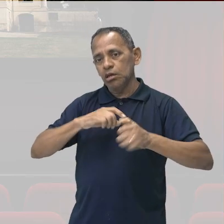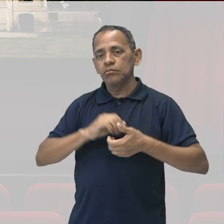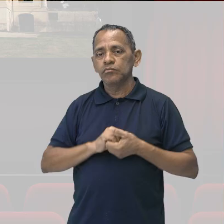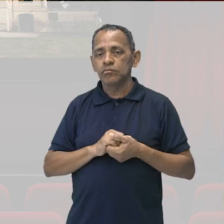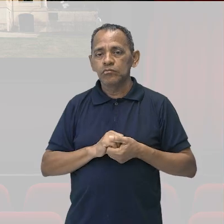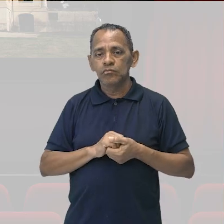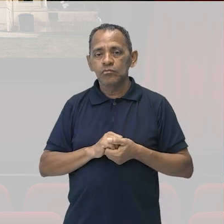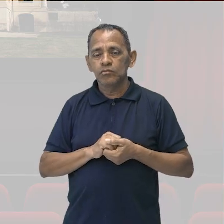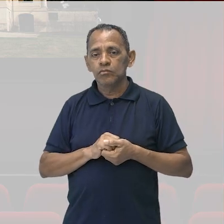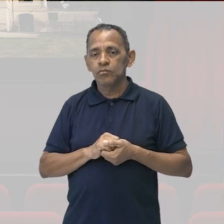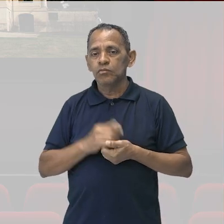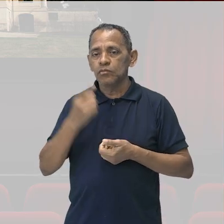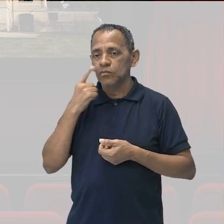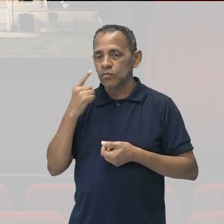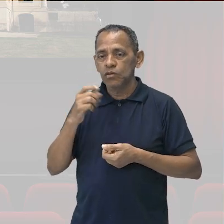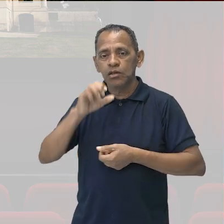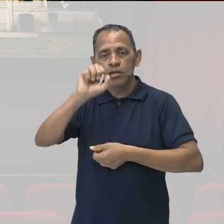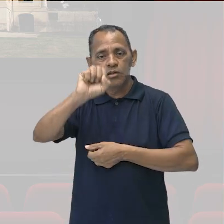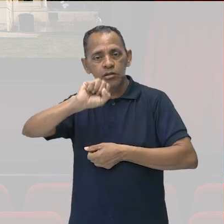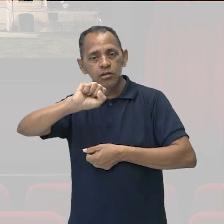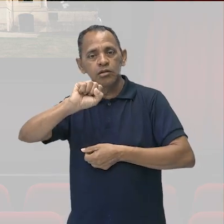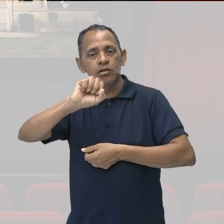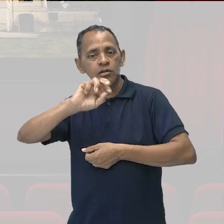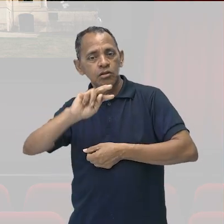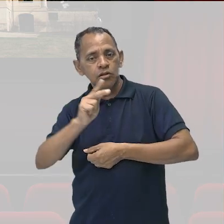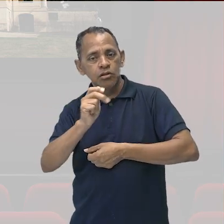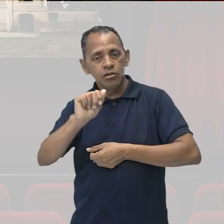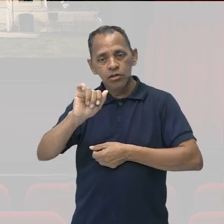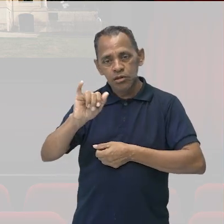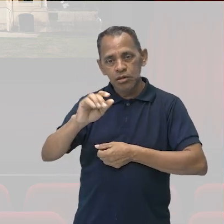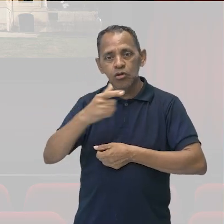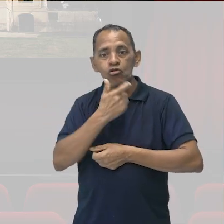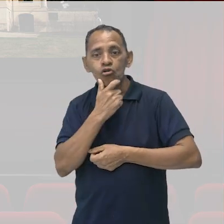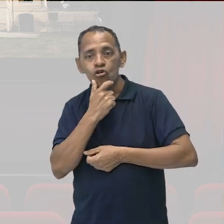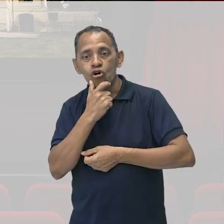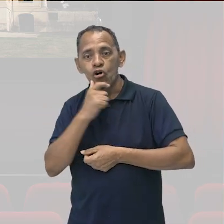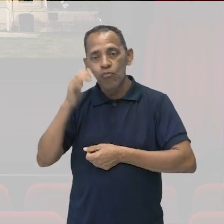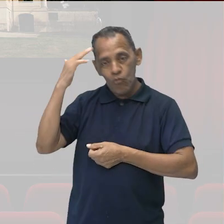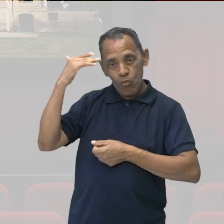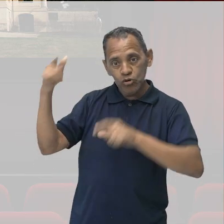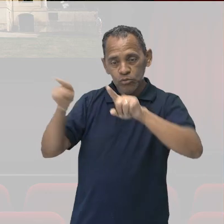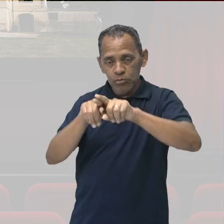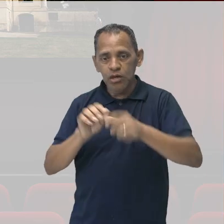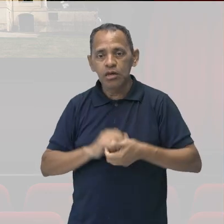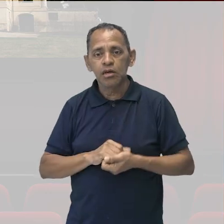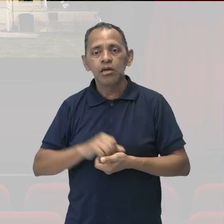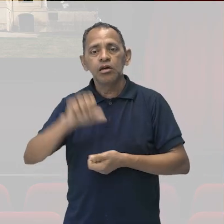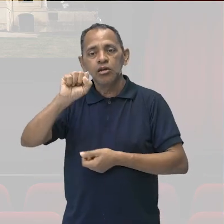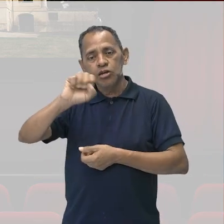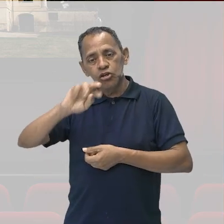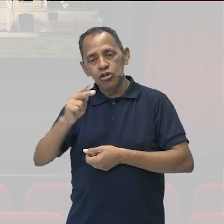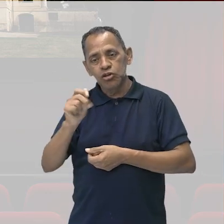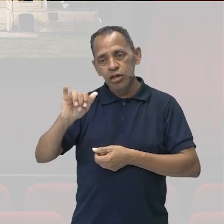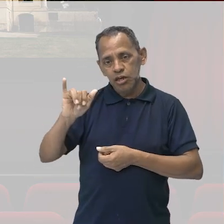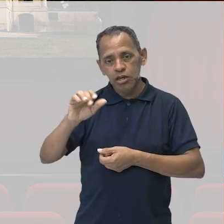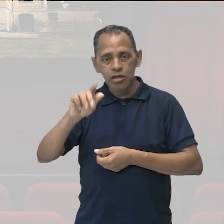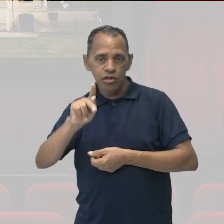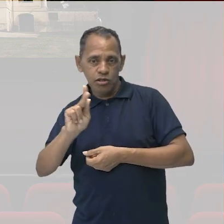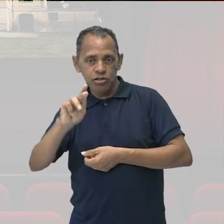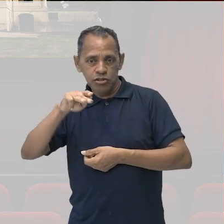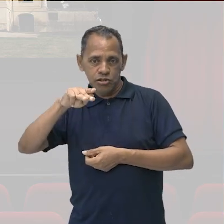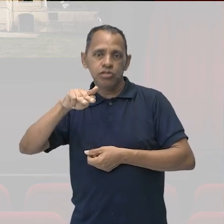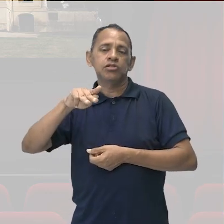mais estruturado e sofisticado. Shakespeare, por exemplo, adaptou e expandiu as formas